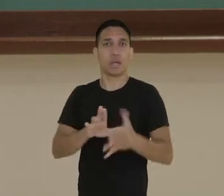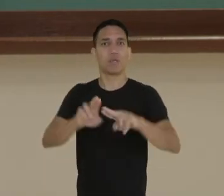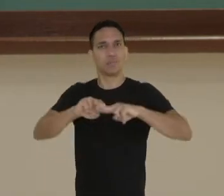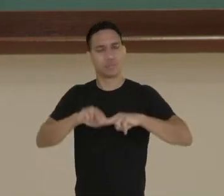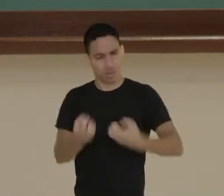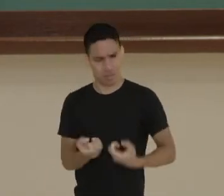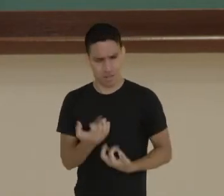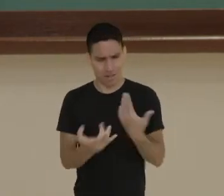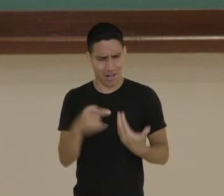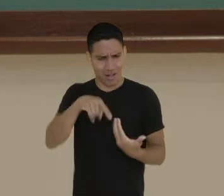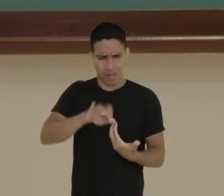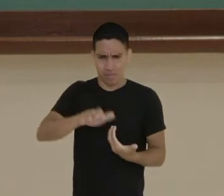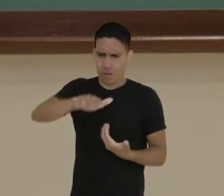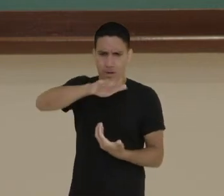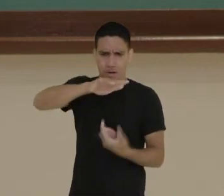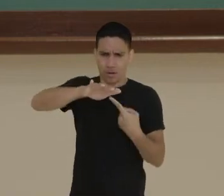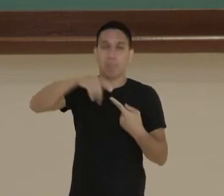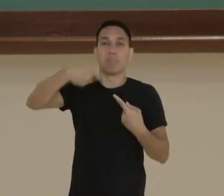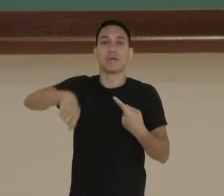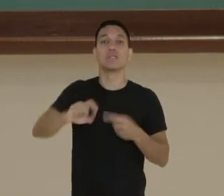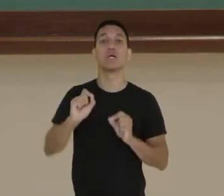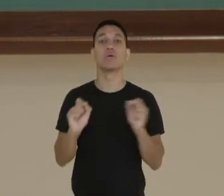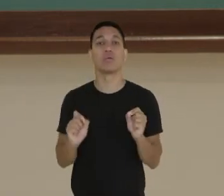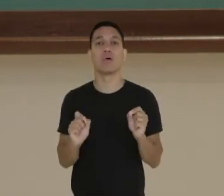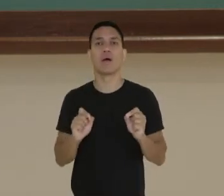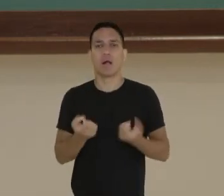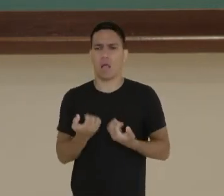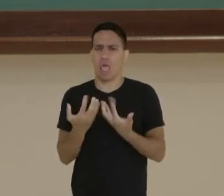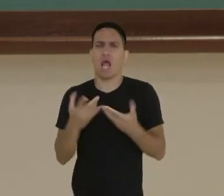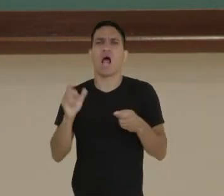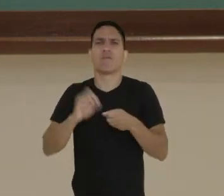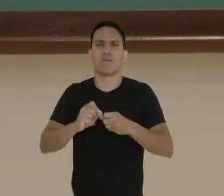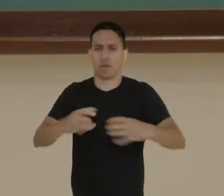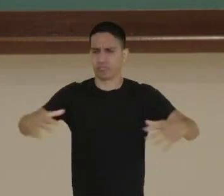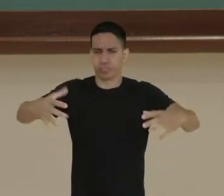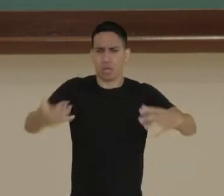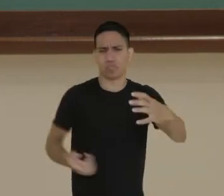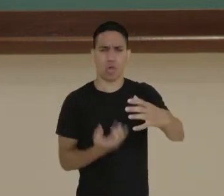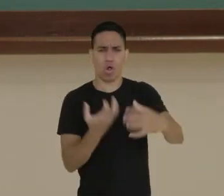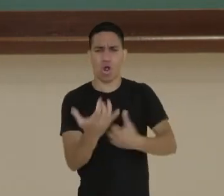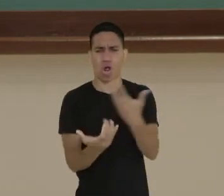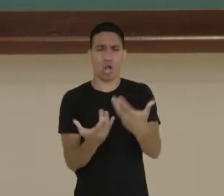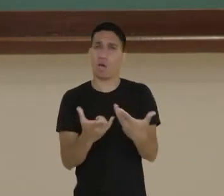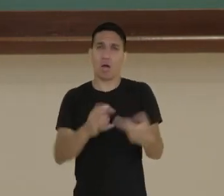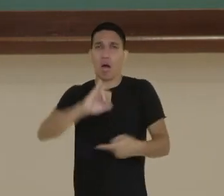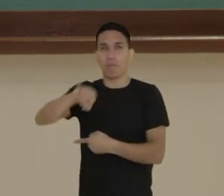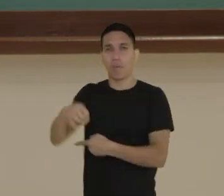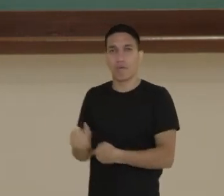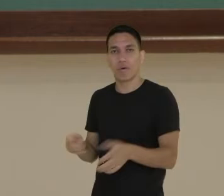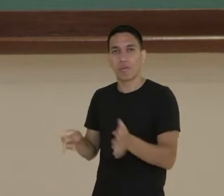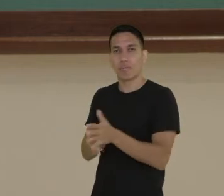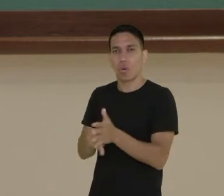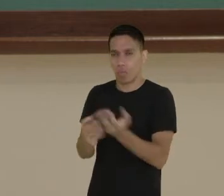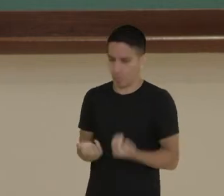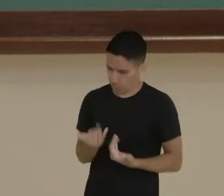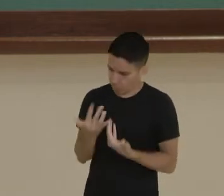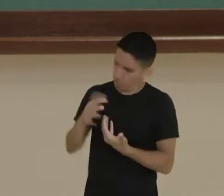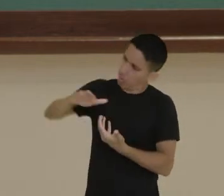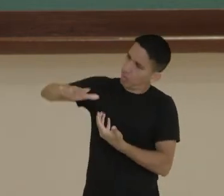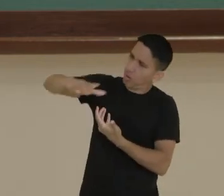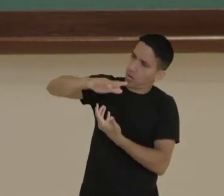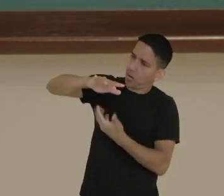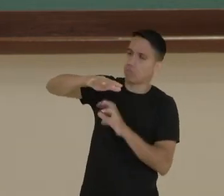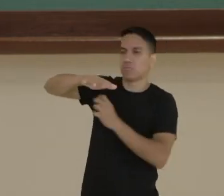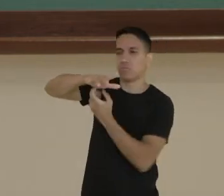utilizado ali, que você teria que queimar fazer uma caldeira, queimar e tudo mais, ele pode aproveitar parte daquele vapor ali oriundo